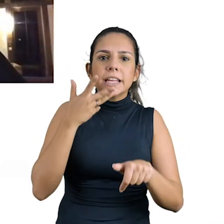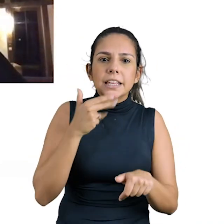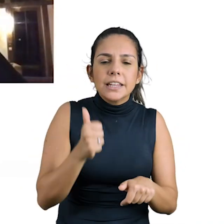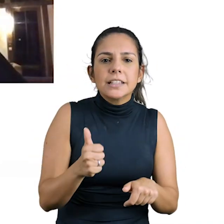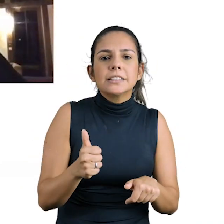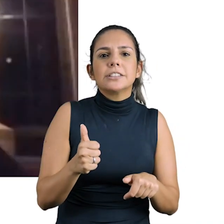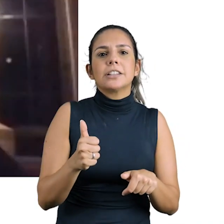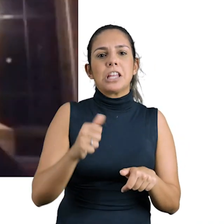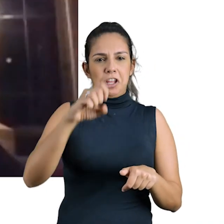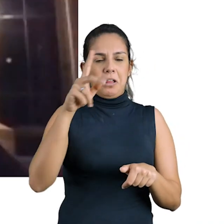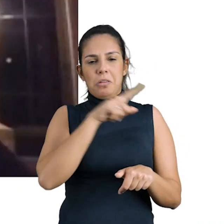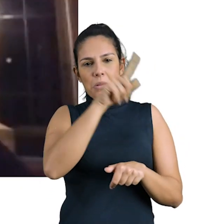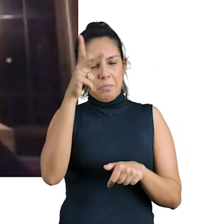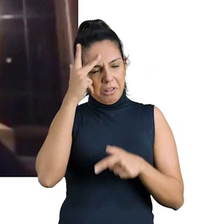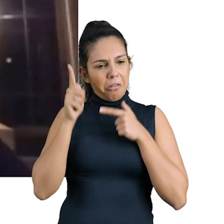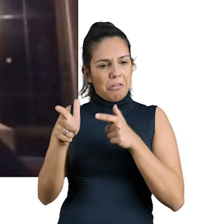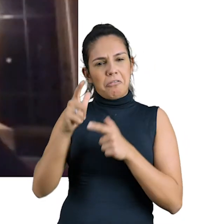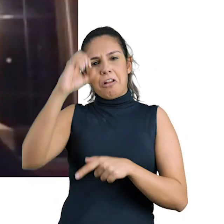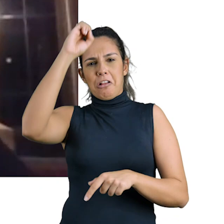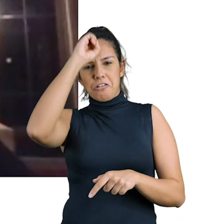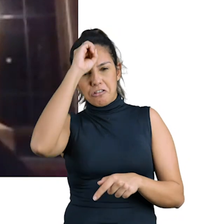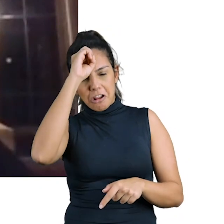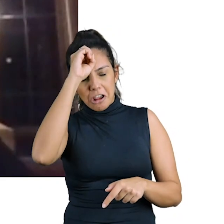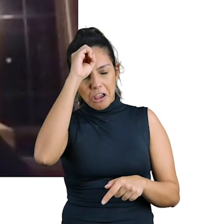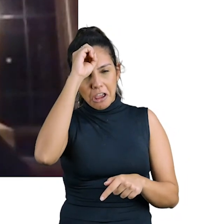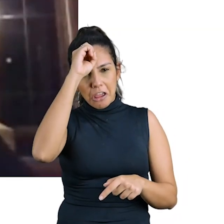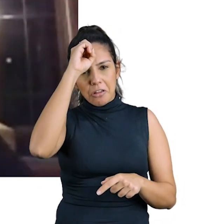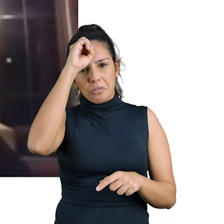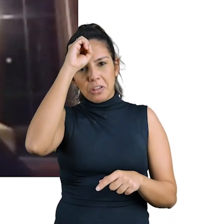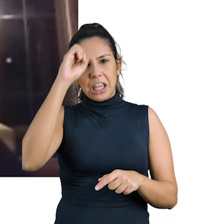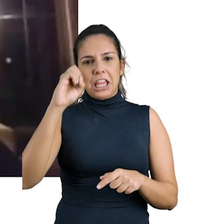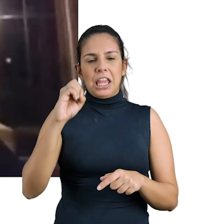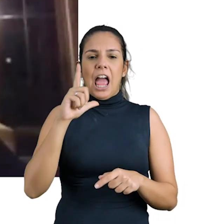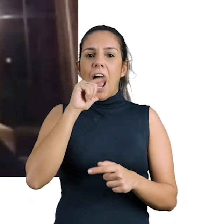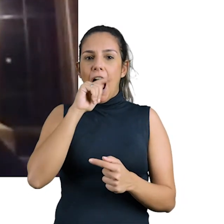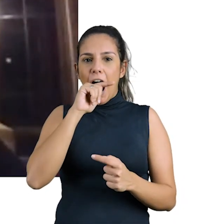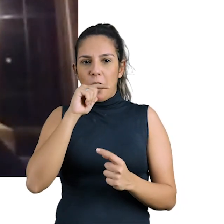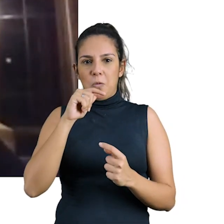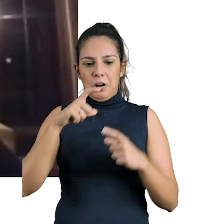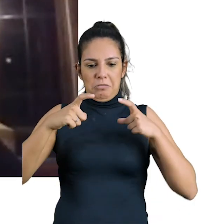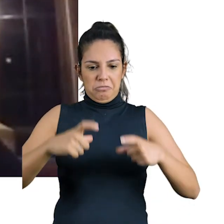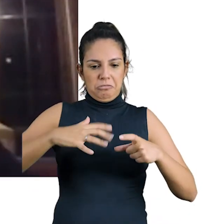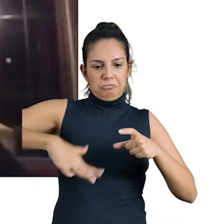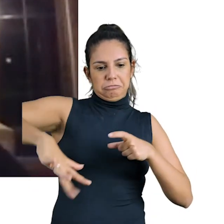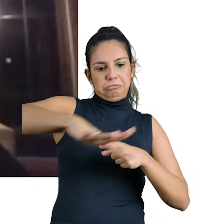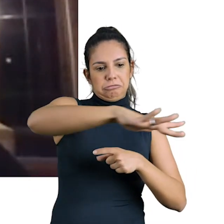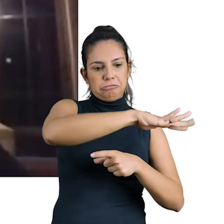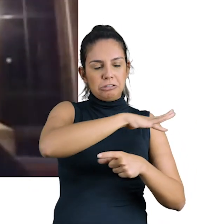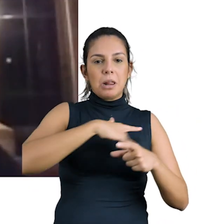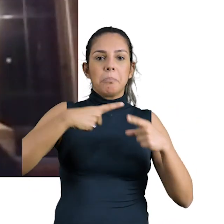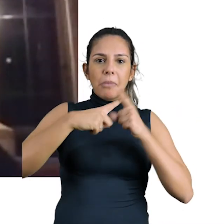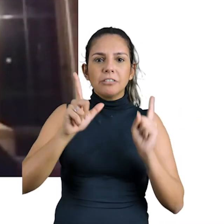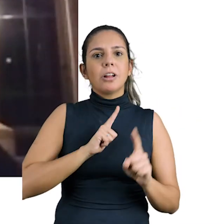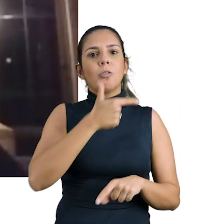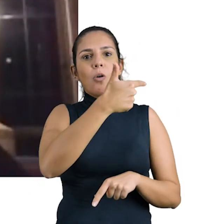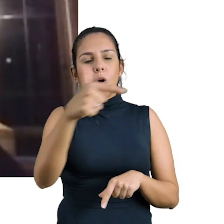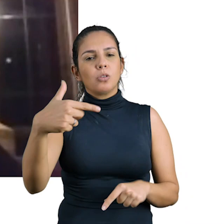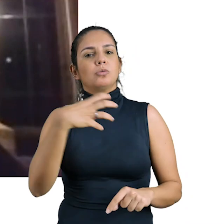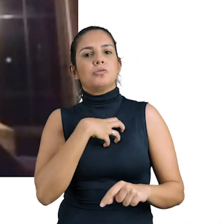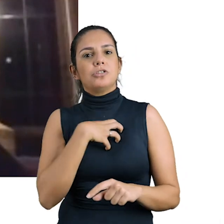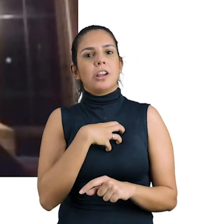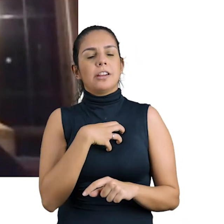dizer que a Nova Zelândia é uma ilha, né, e que é muito menor, tudo isso está valendo. Mas também mostra que existem